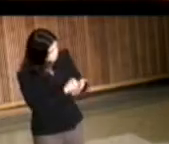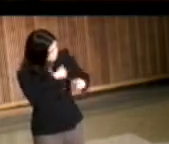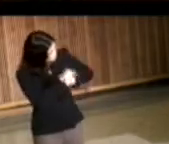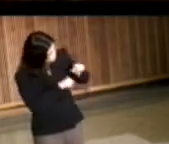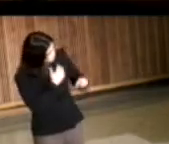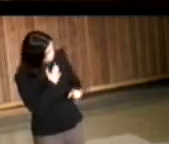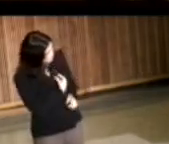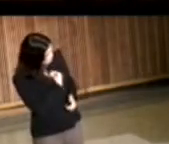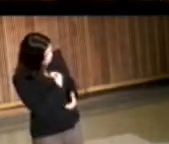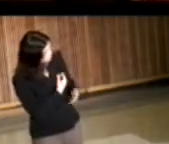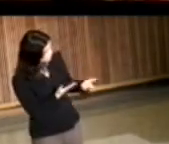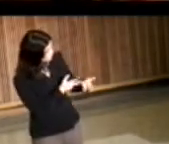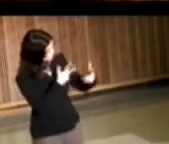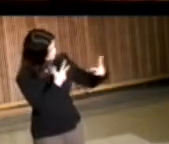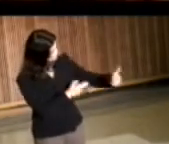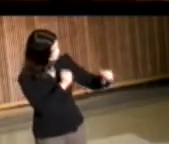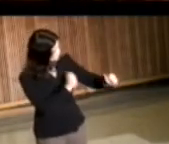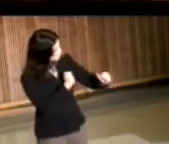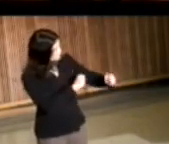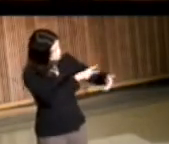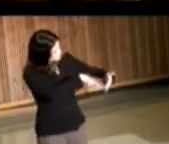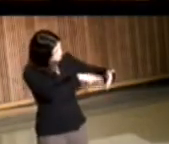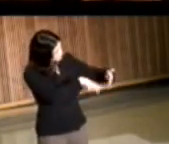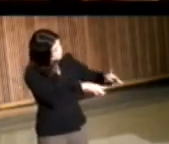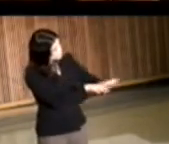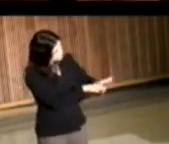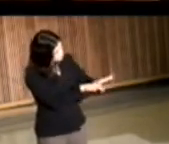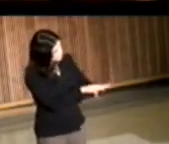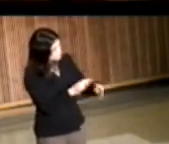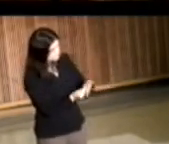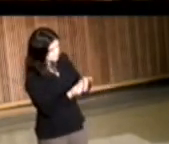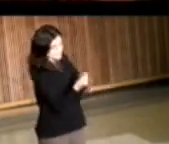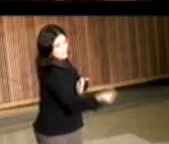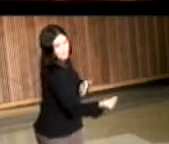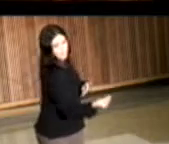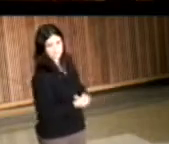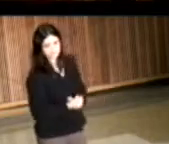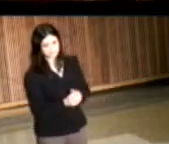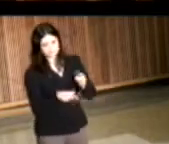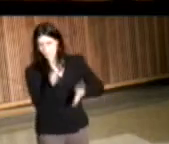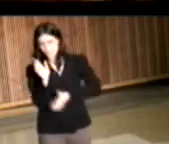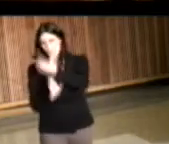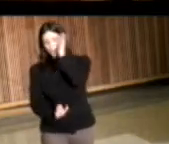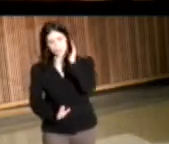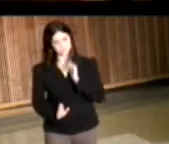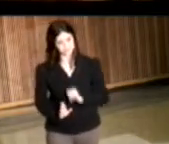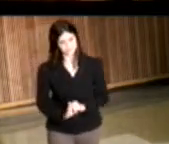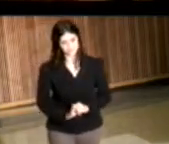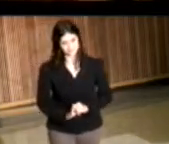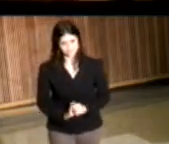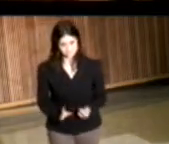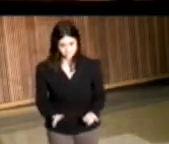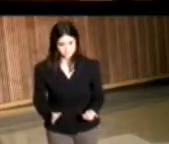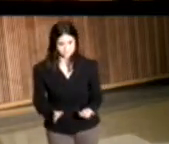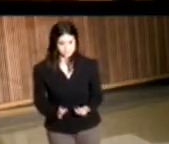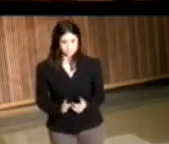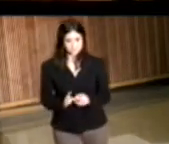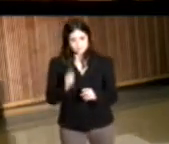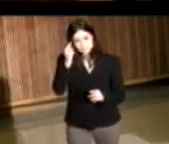A gente nunca vai perceber o que Deus está vendo nas pessoas.